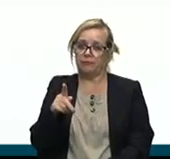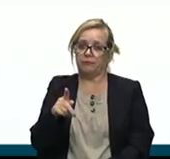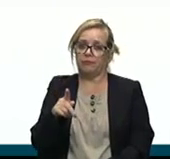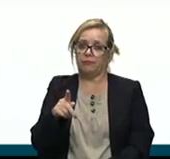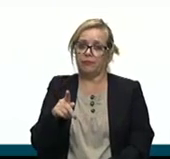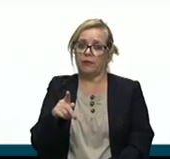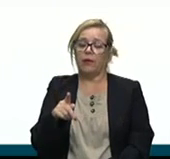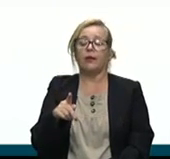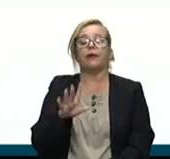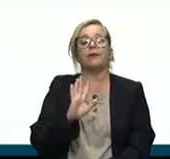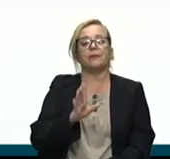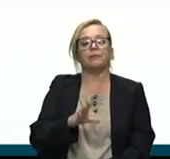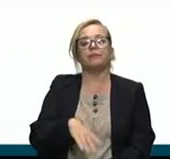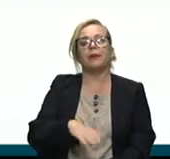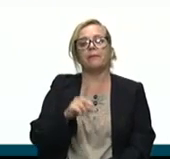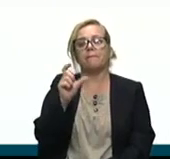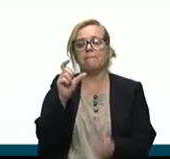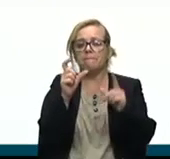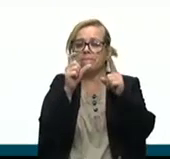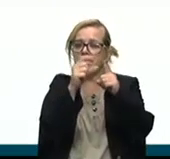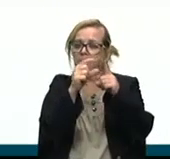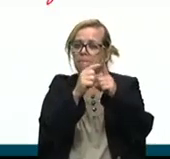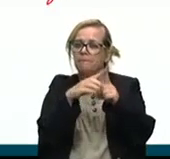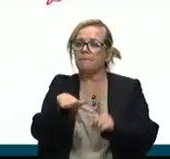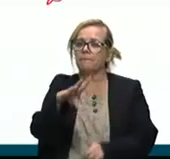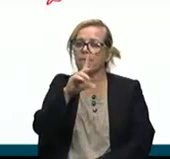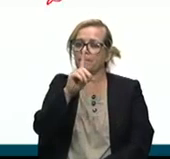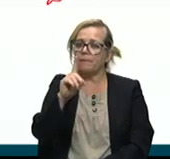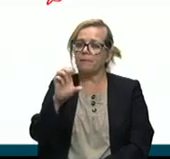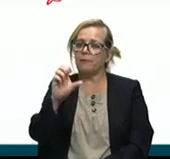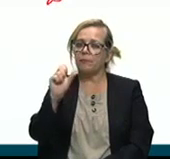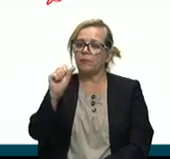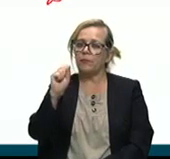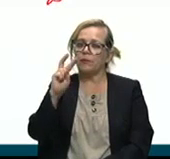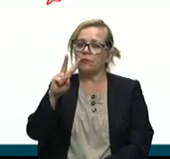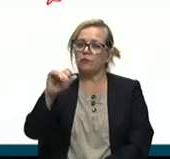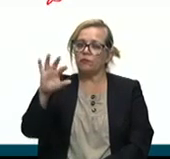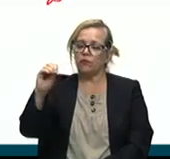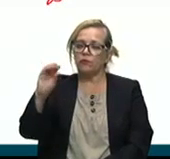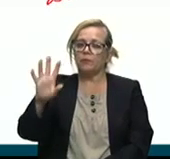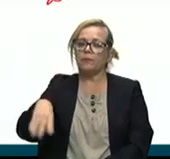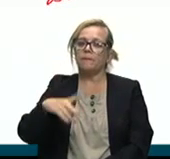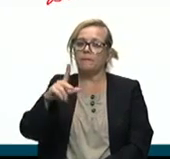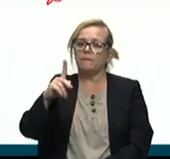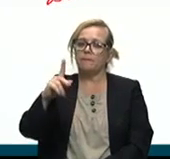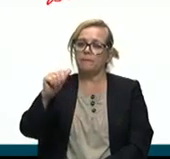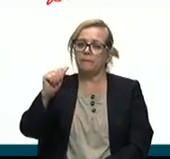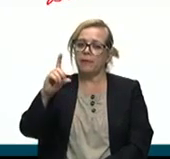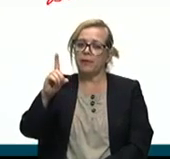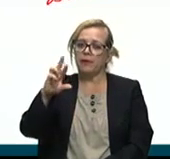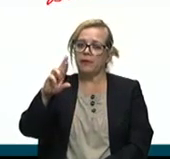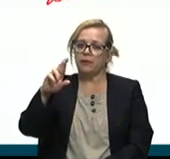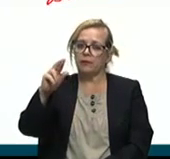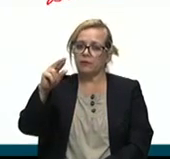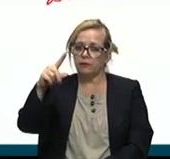desvio padrão. Desvio padrão de uma das variáveis.